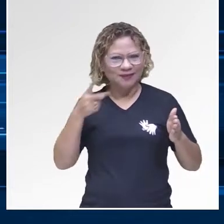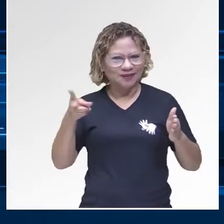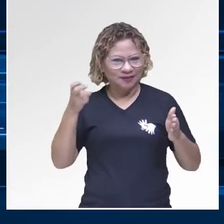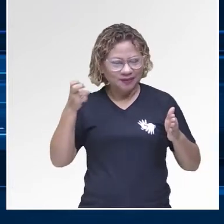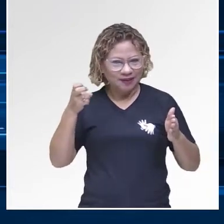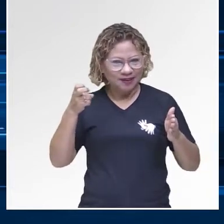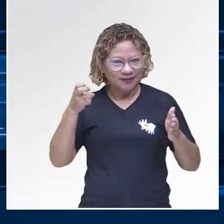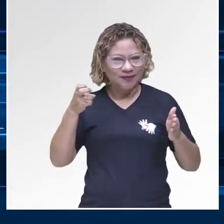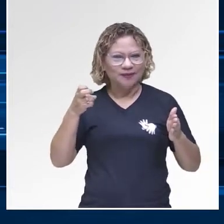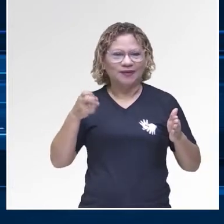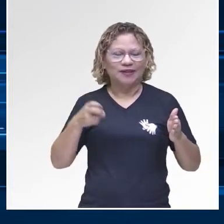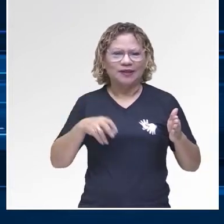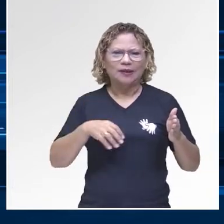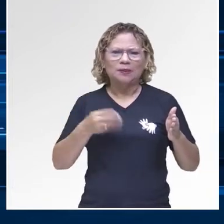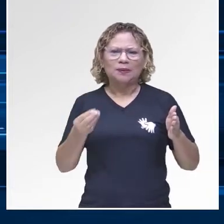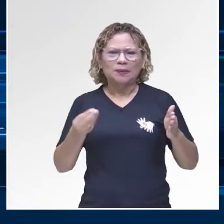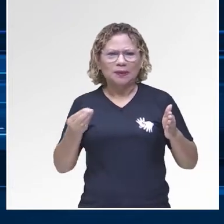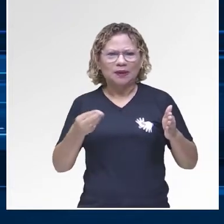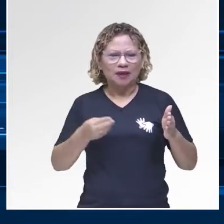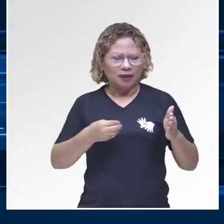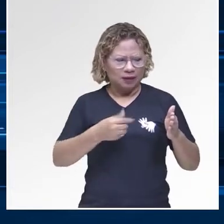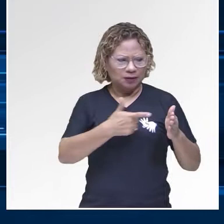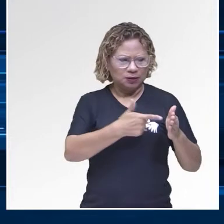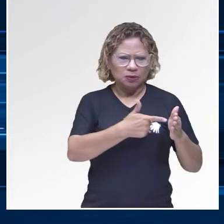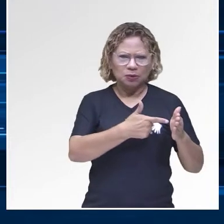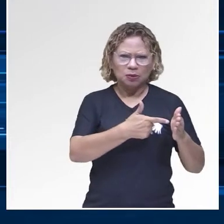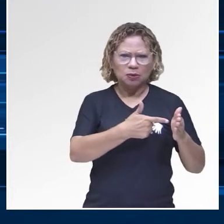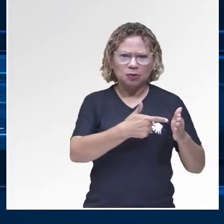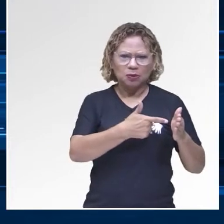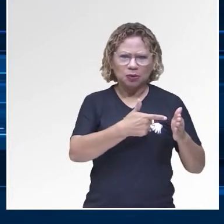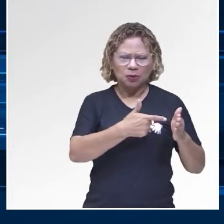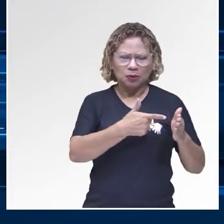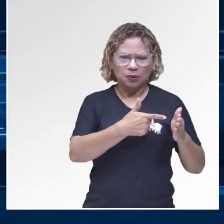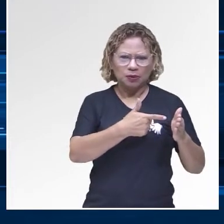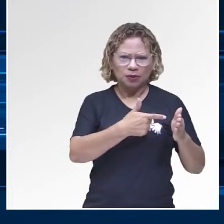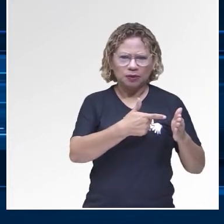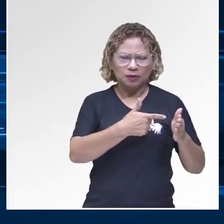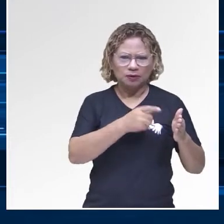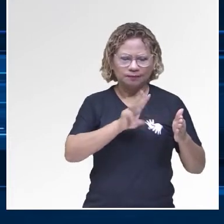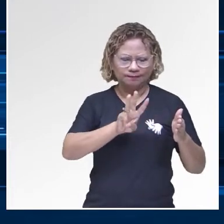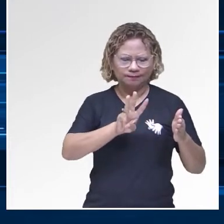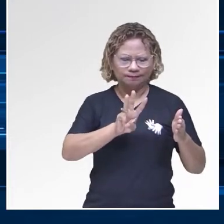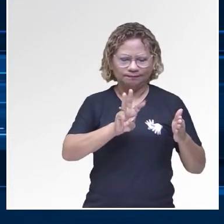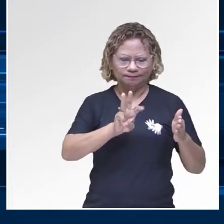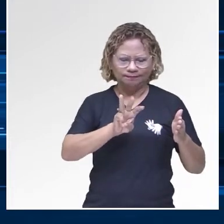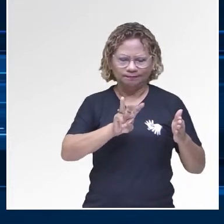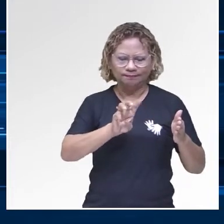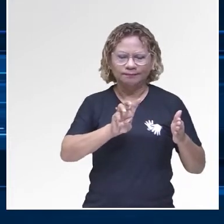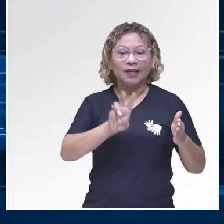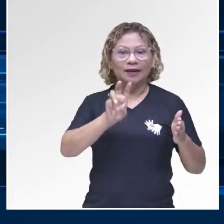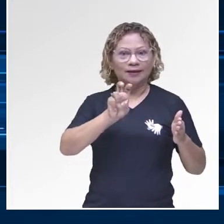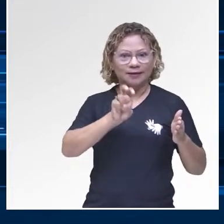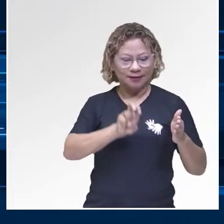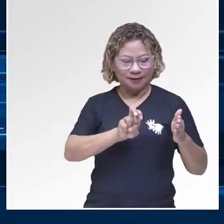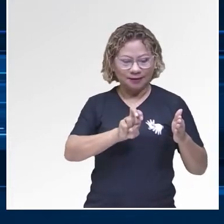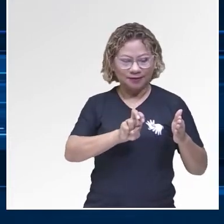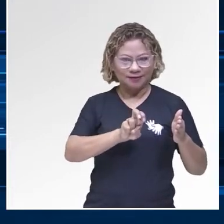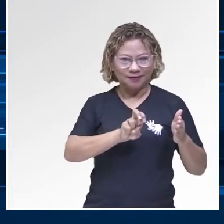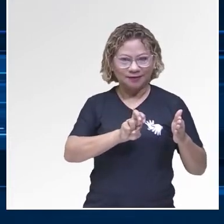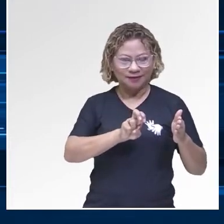Então, é fácil de descobrir o valor da razão, né? Porque nós estamos subtraindo aqui, ó. Se nós subtrairmos